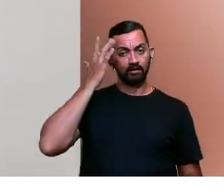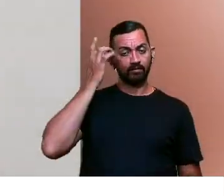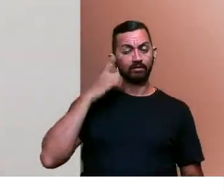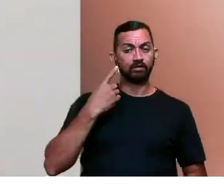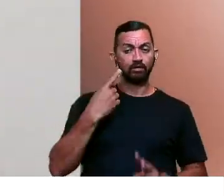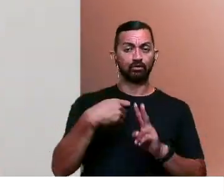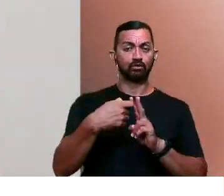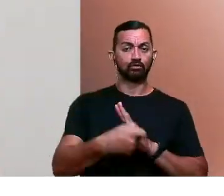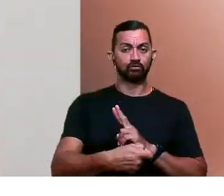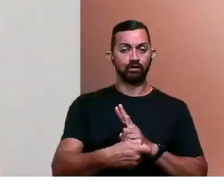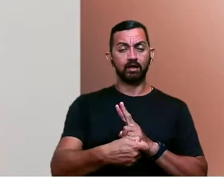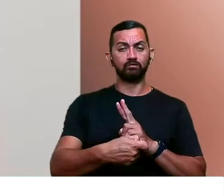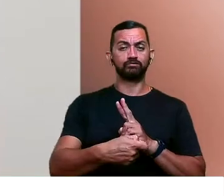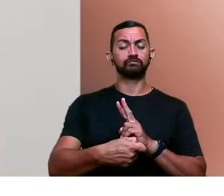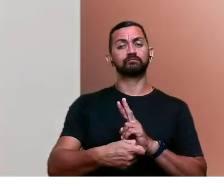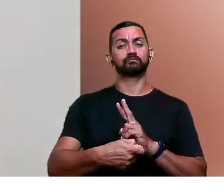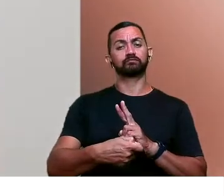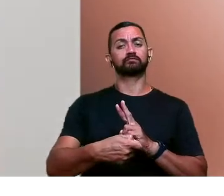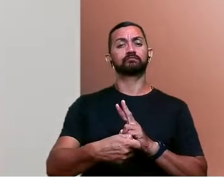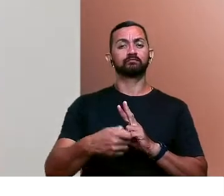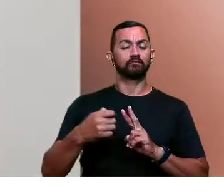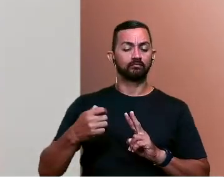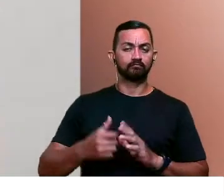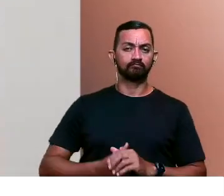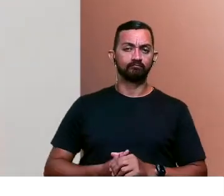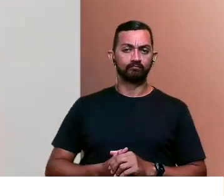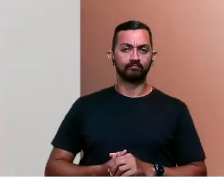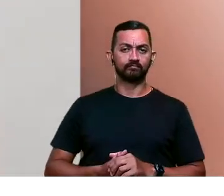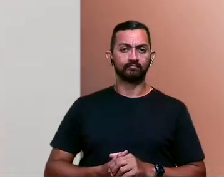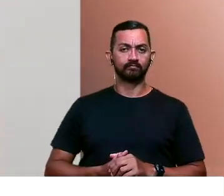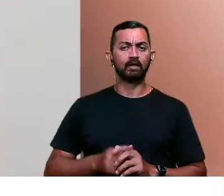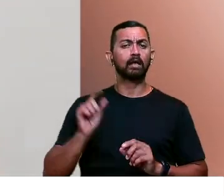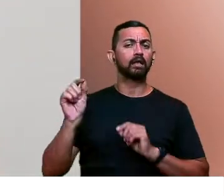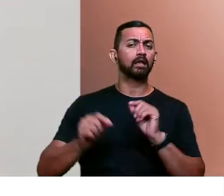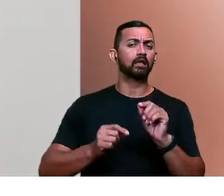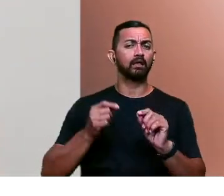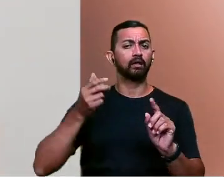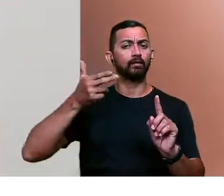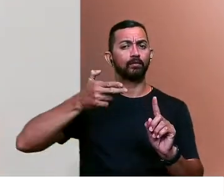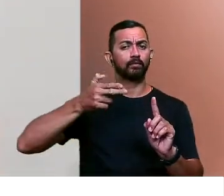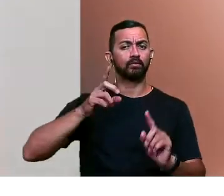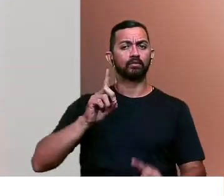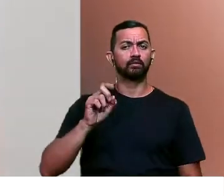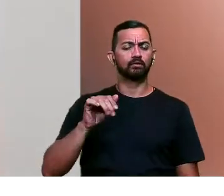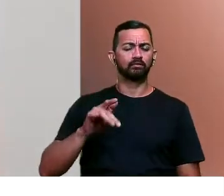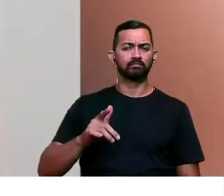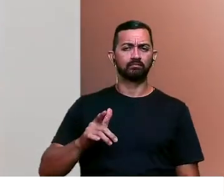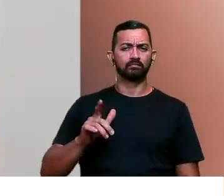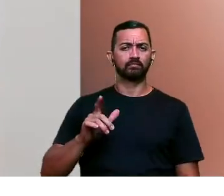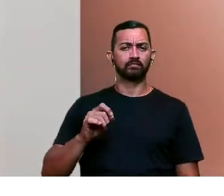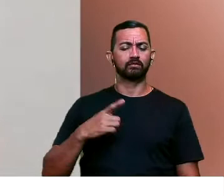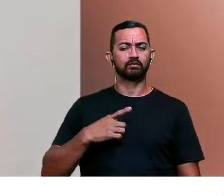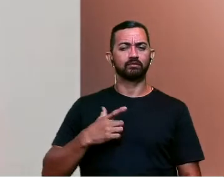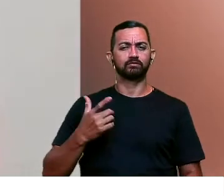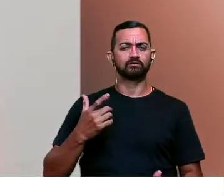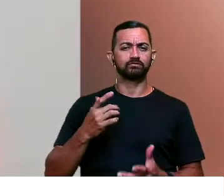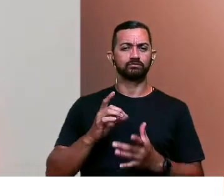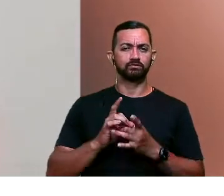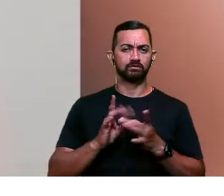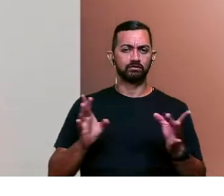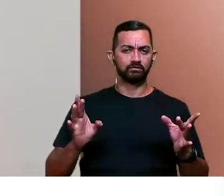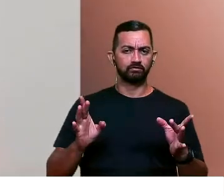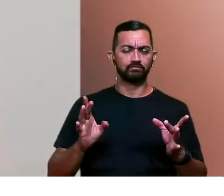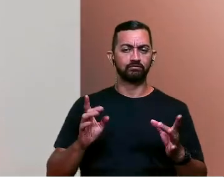Amanhã faz 60 dias que tiraram a vida do meu tio, dia 18 do 9. Quem tirou a vida do meu tio? Danilo, onde se encontra